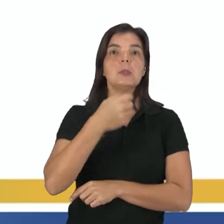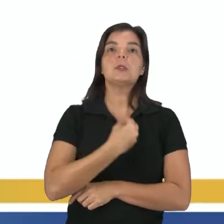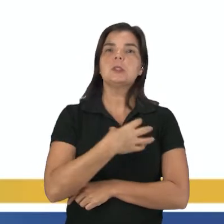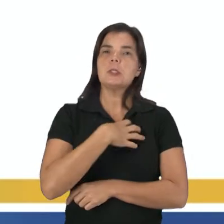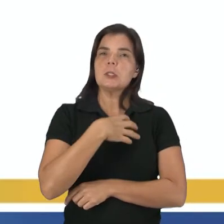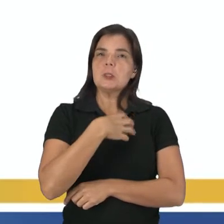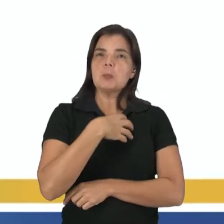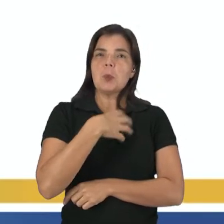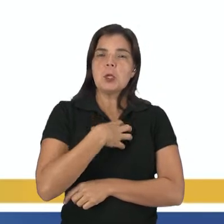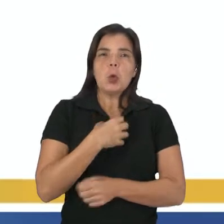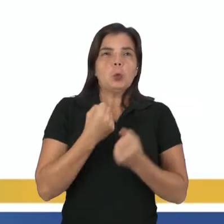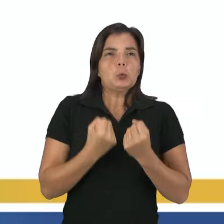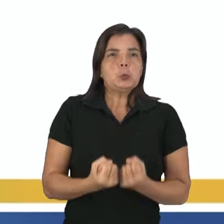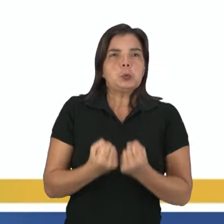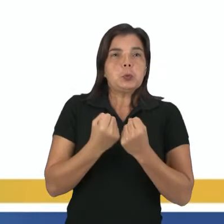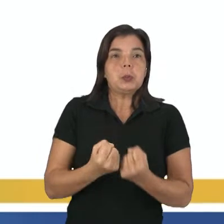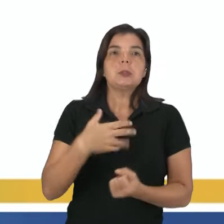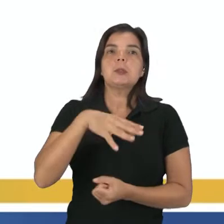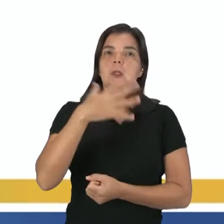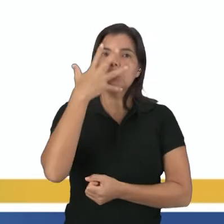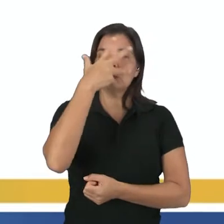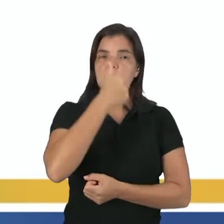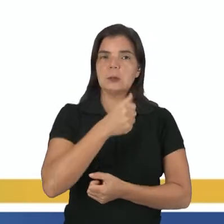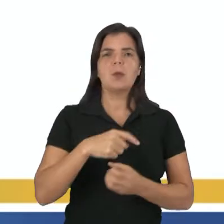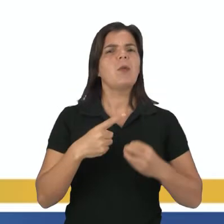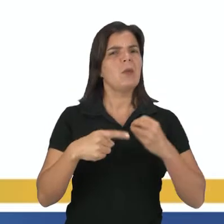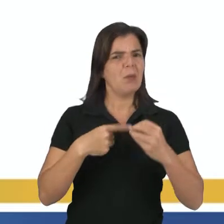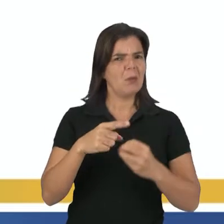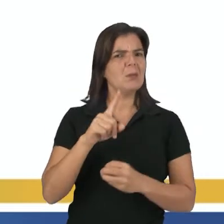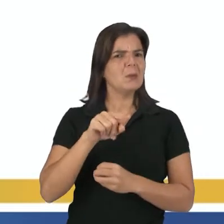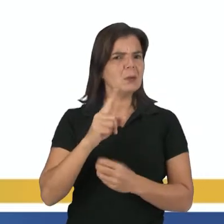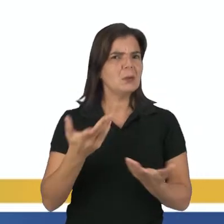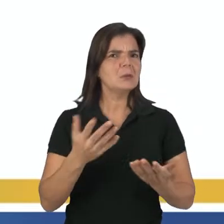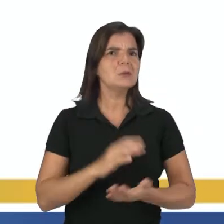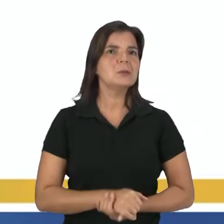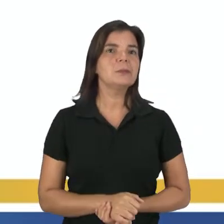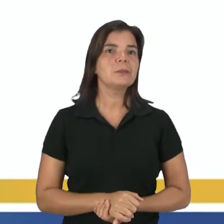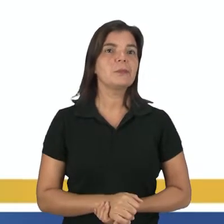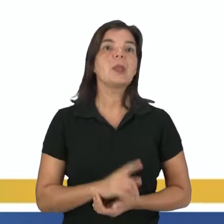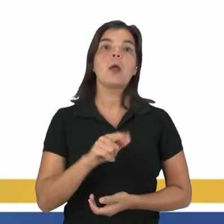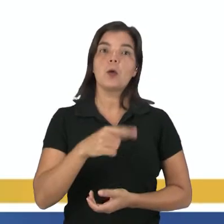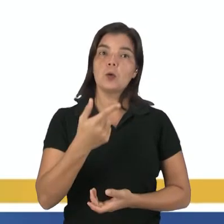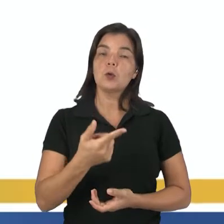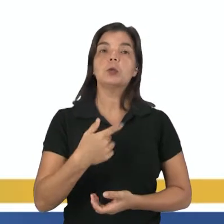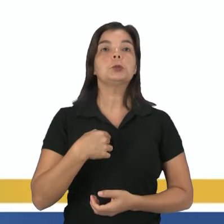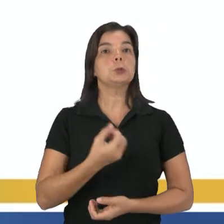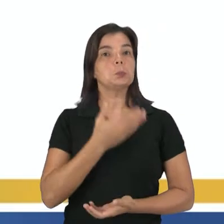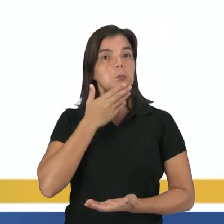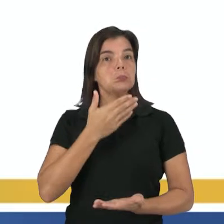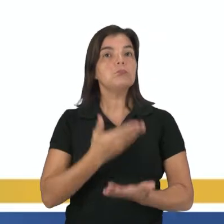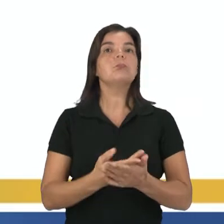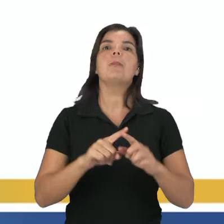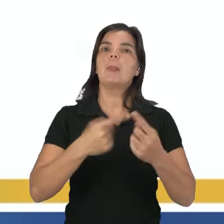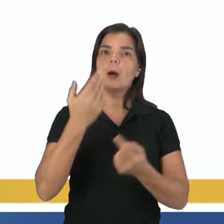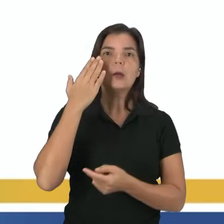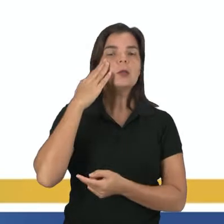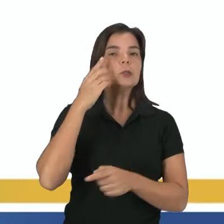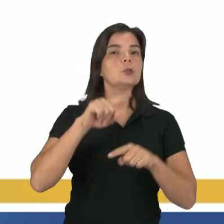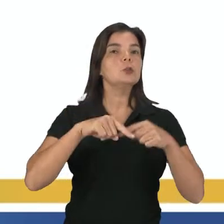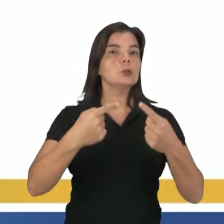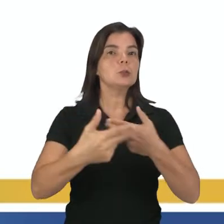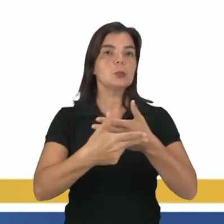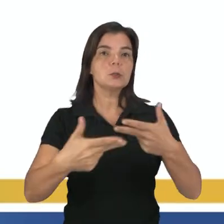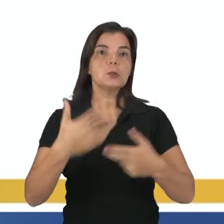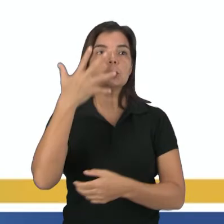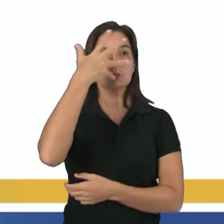garotas sentem uma imensa pressão para serem bonitas. Que loucura, não? É um dado chocante, mas